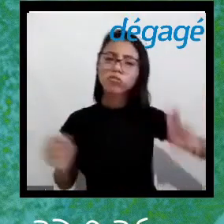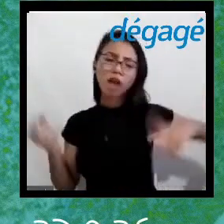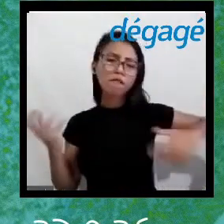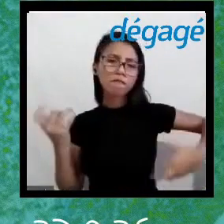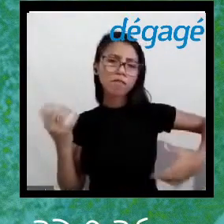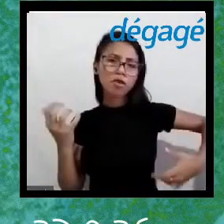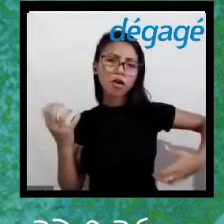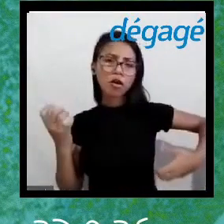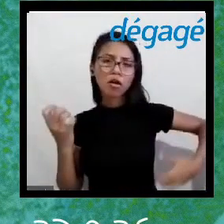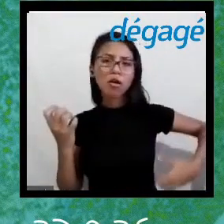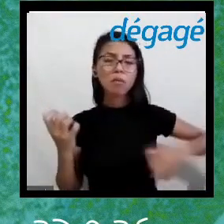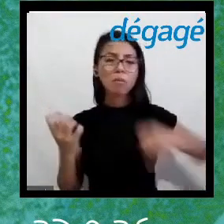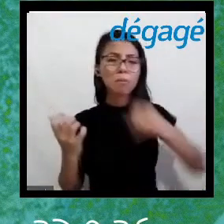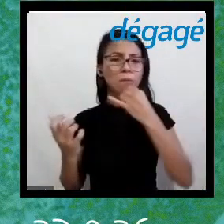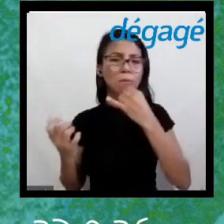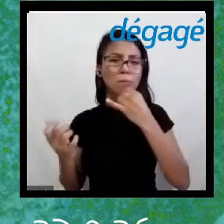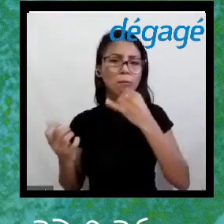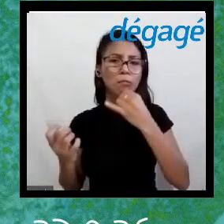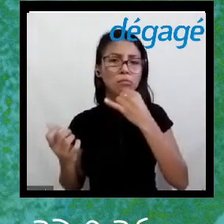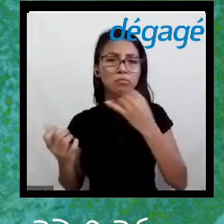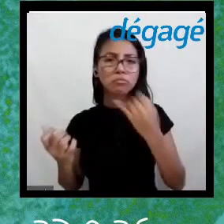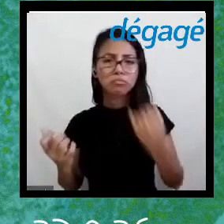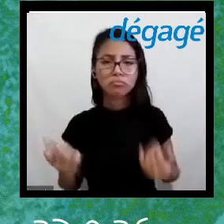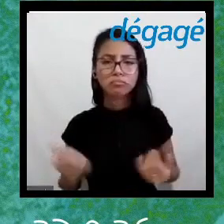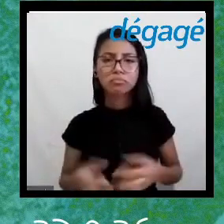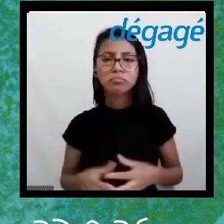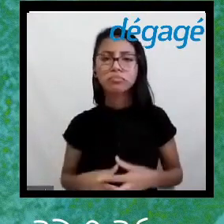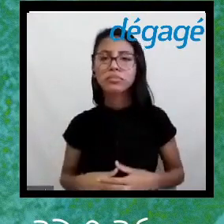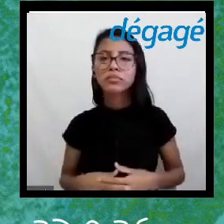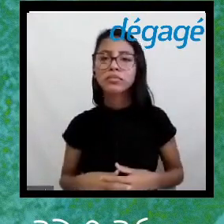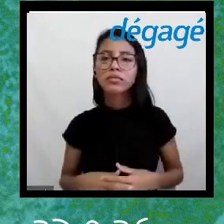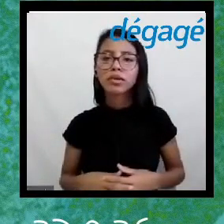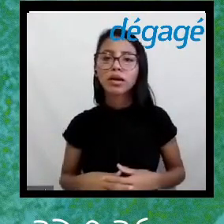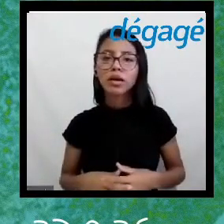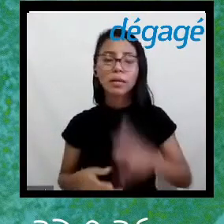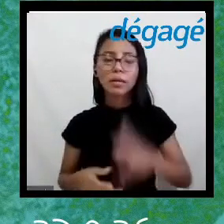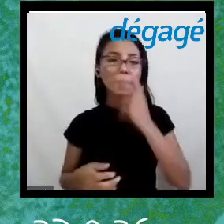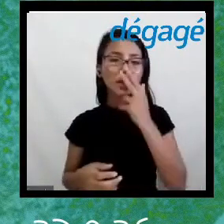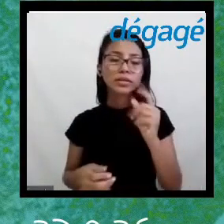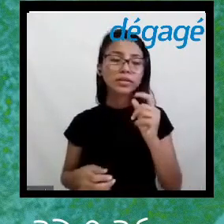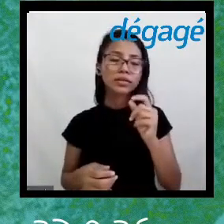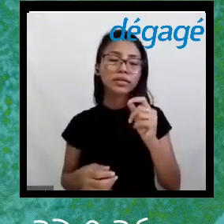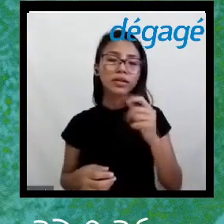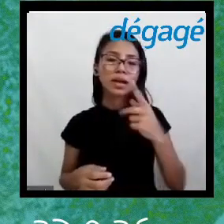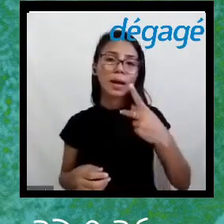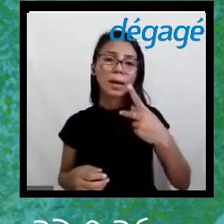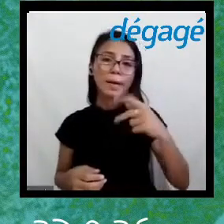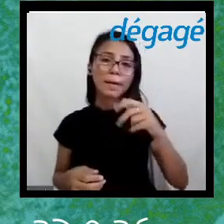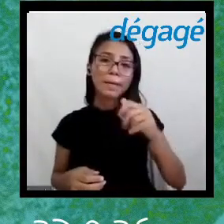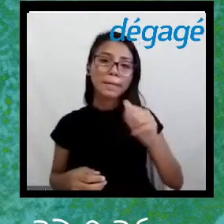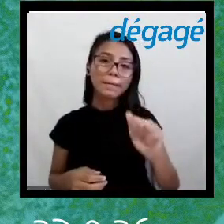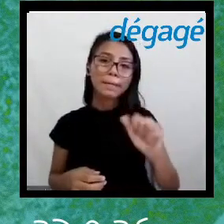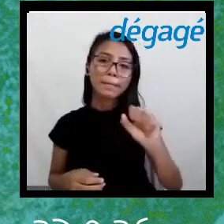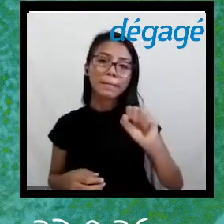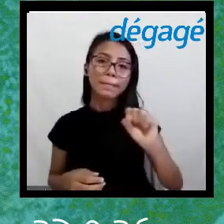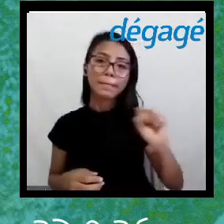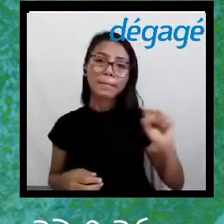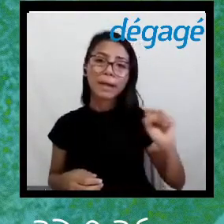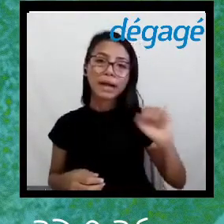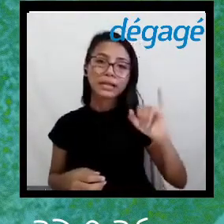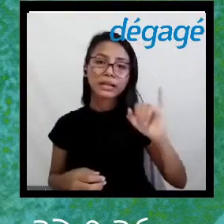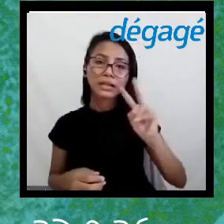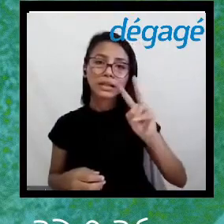somente passar por um momento mais passivo de intervenção, né? Somente ouvir e refletir com